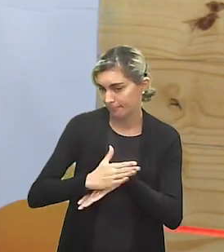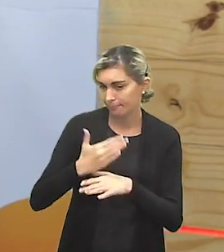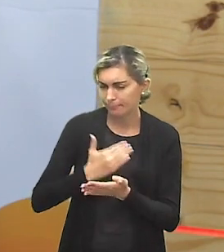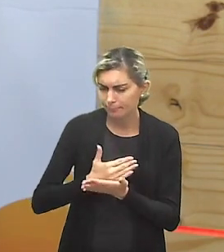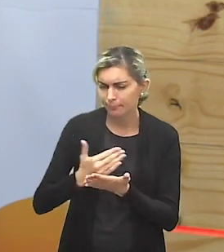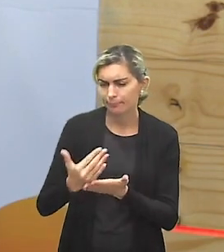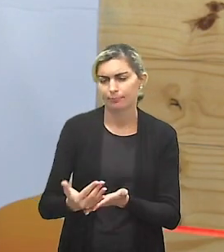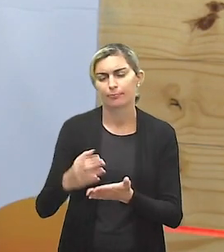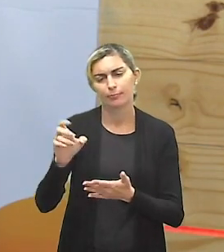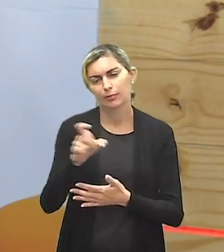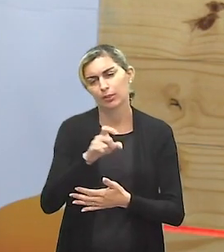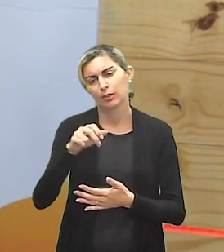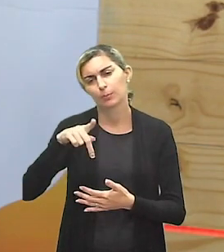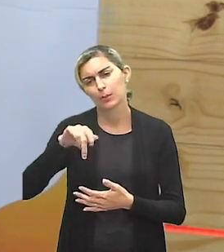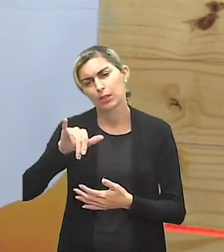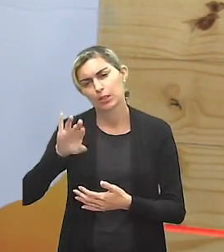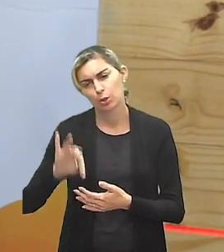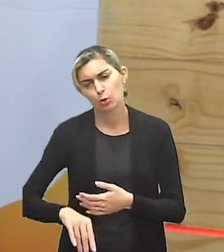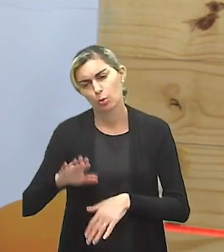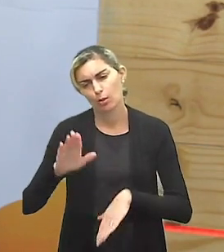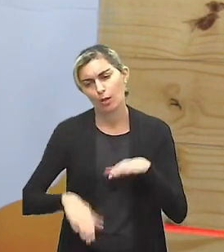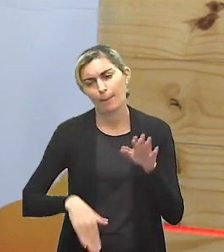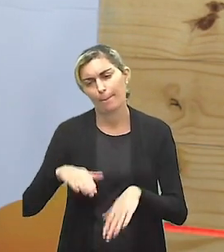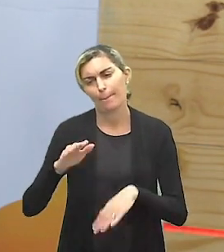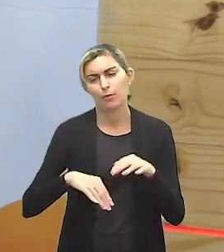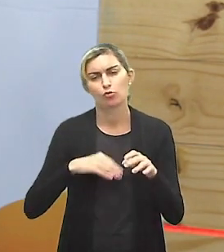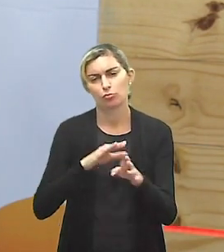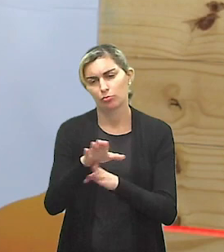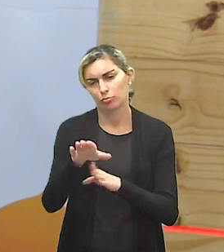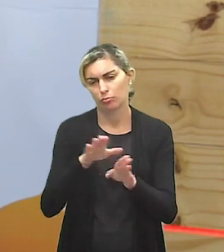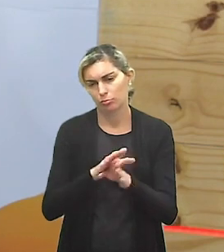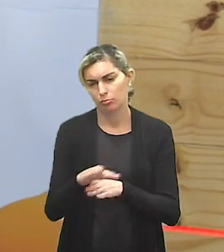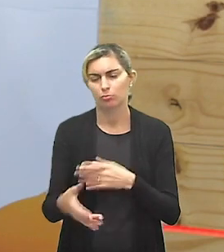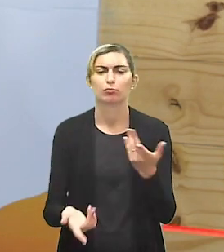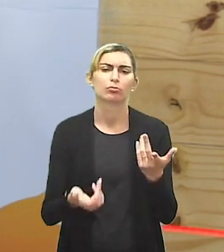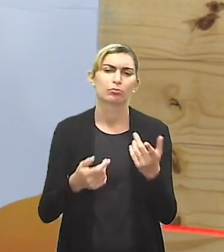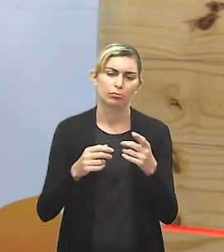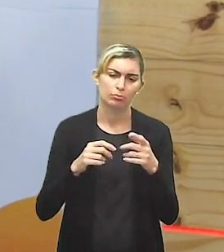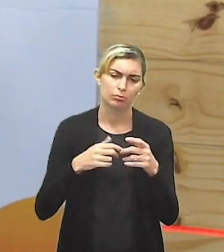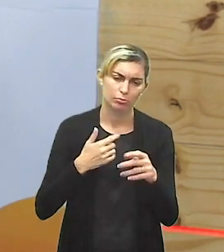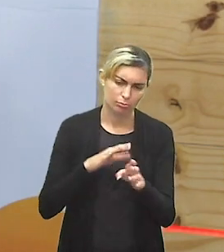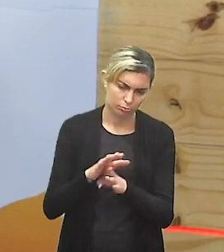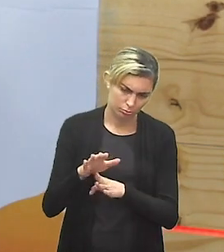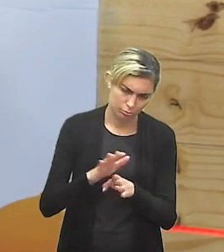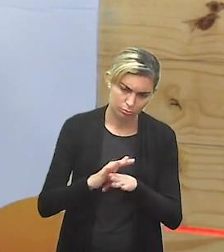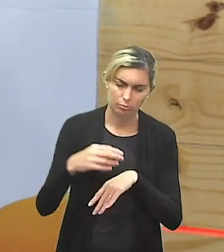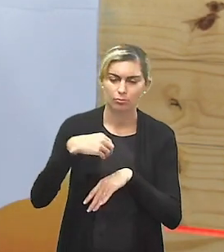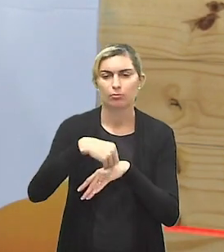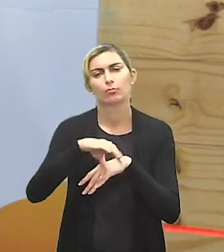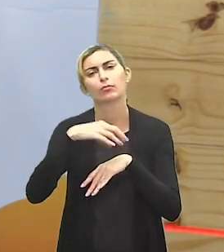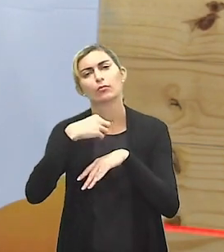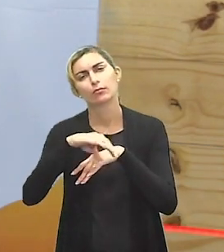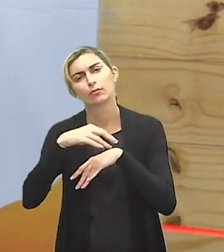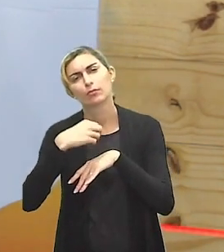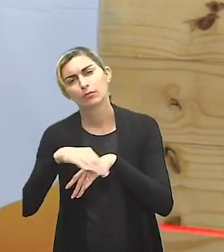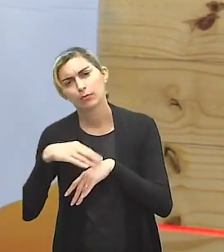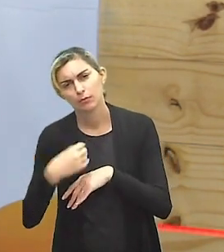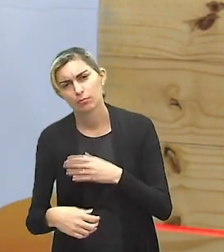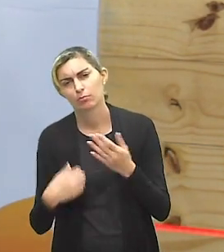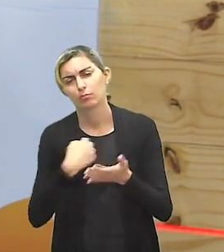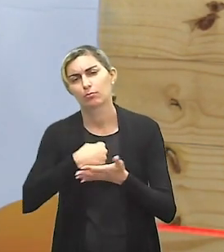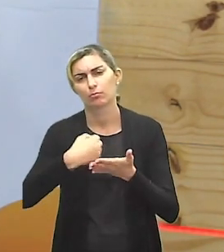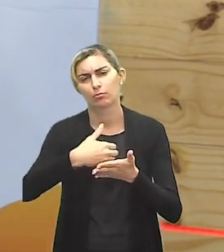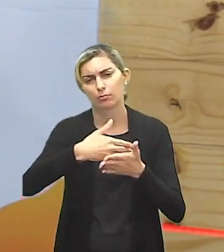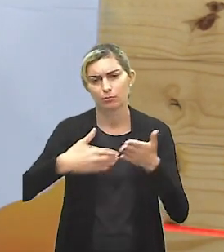chamamos de explícito, porque ele é feito através das instruções operacionais que já foram construídas, que já estão documentadas